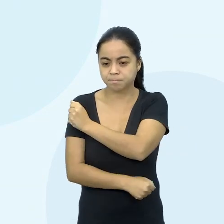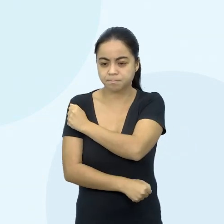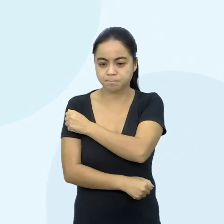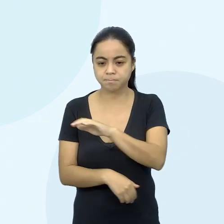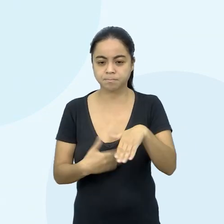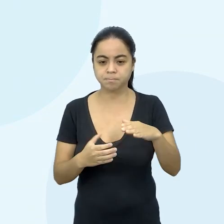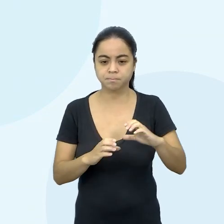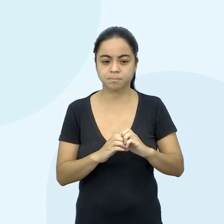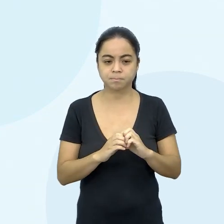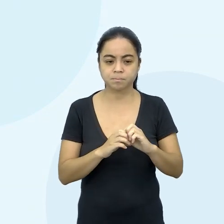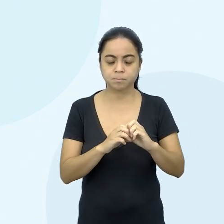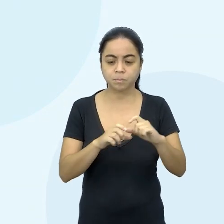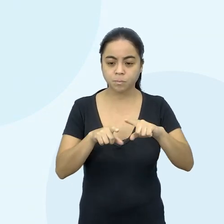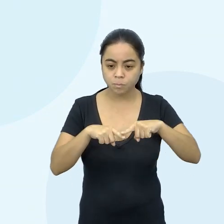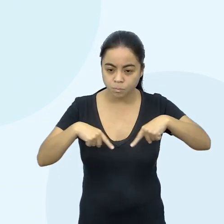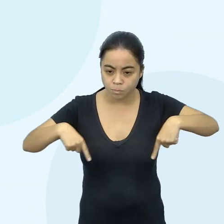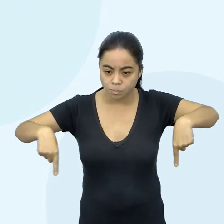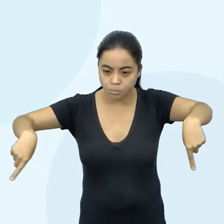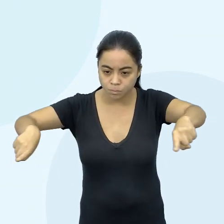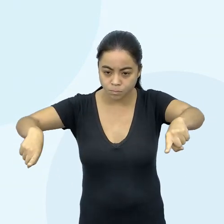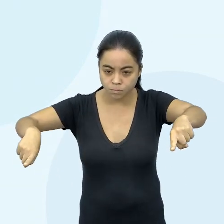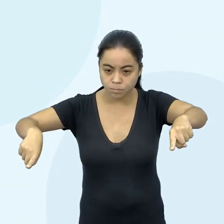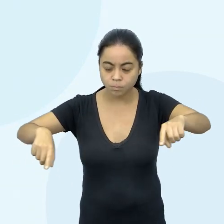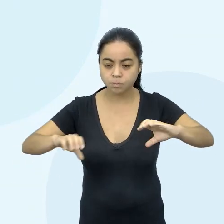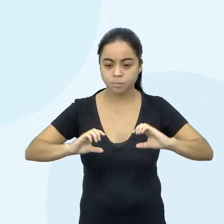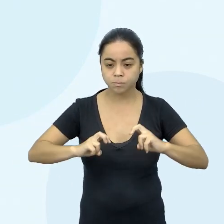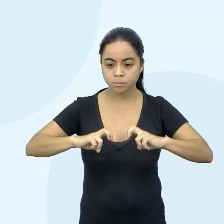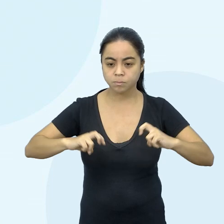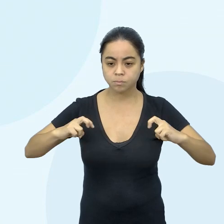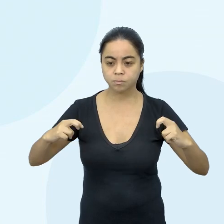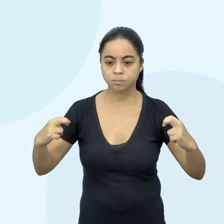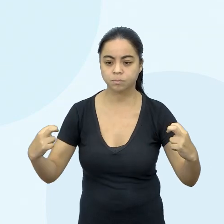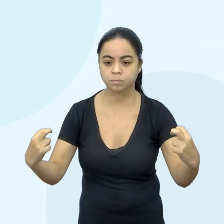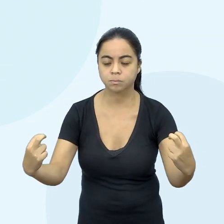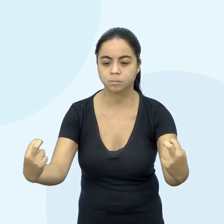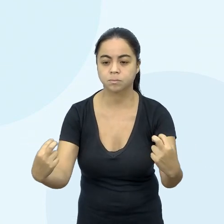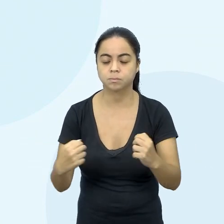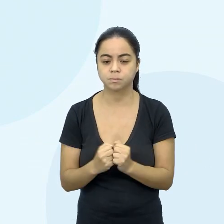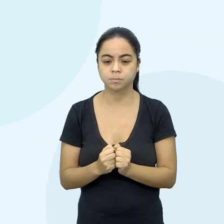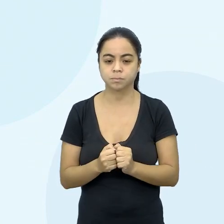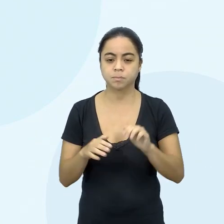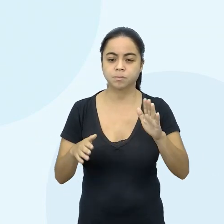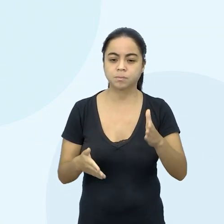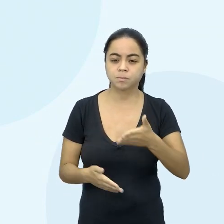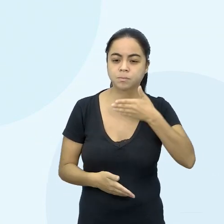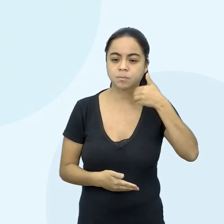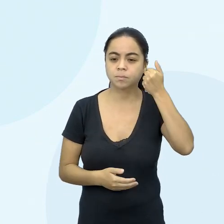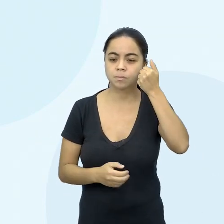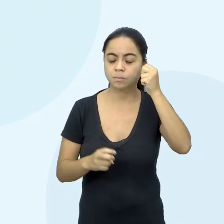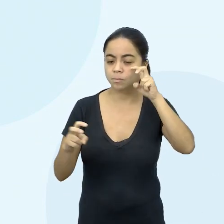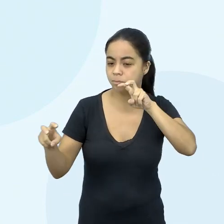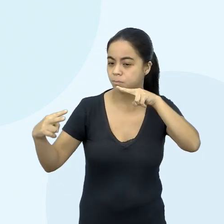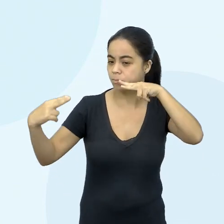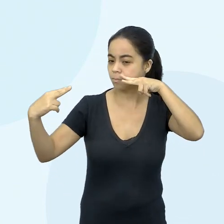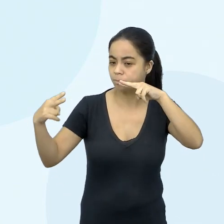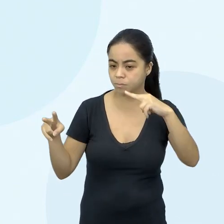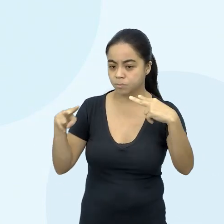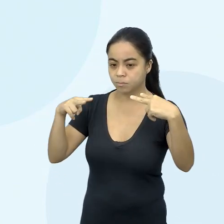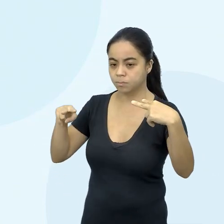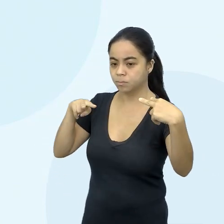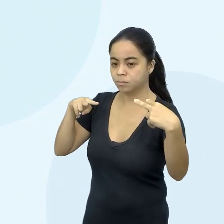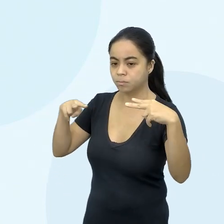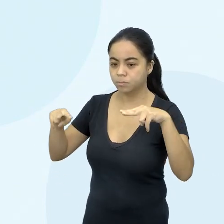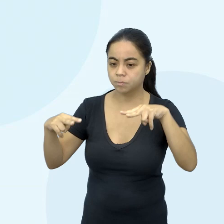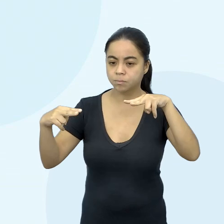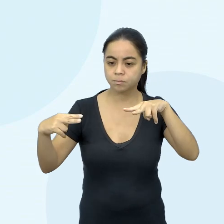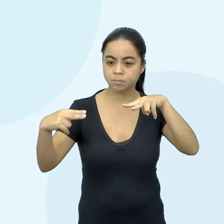em formato de U. Essa organização da turma proporciona um melhor contato visual dos estudantes e